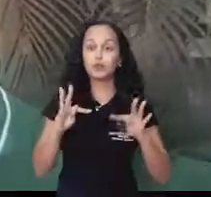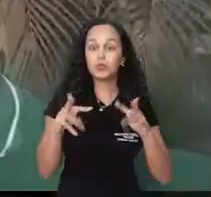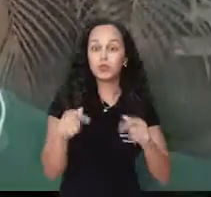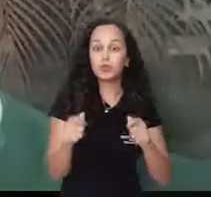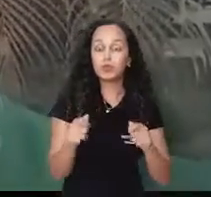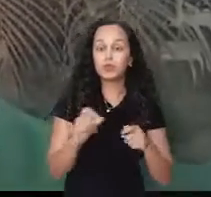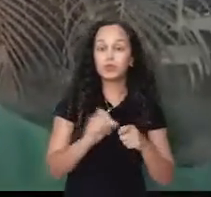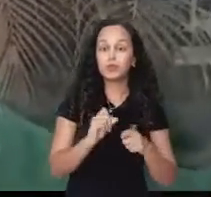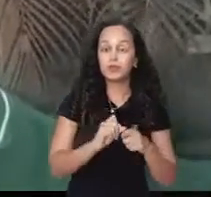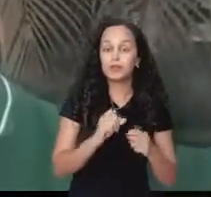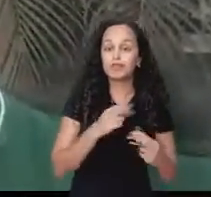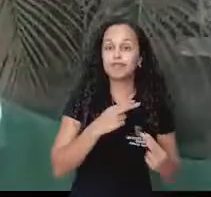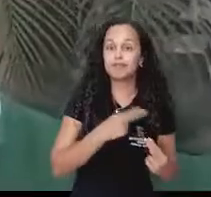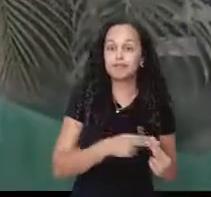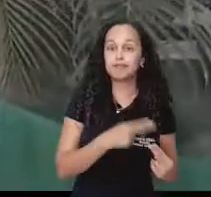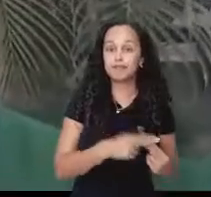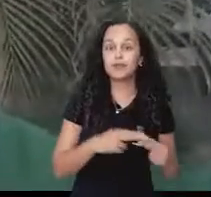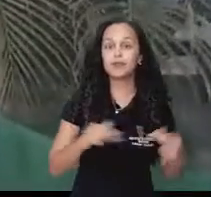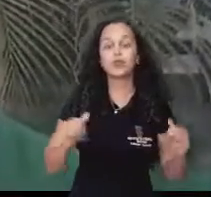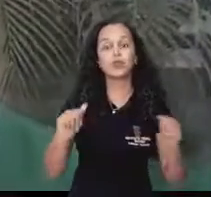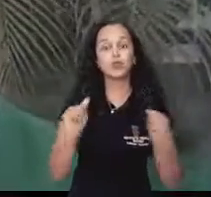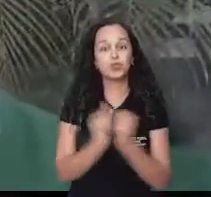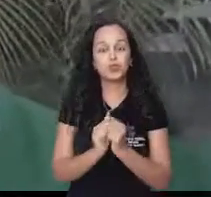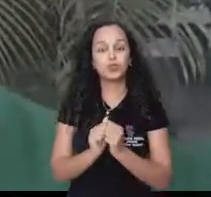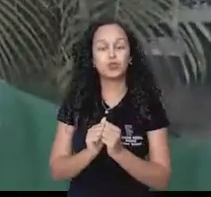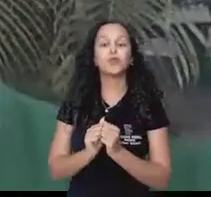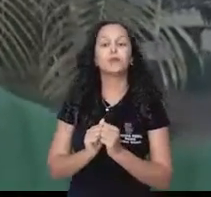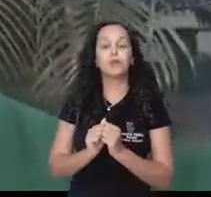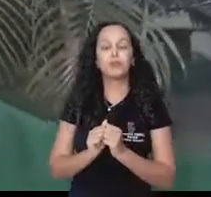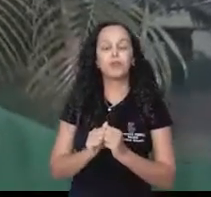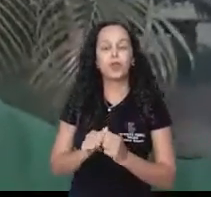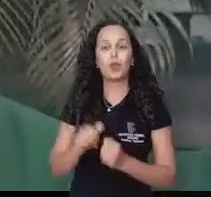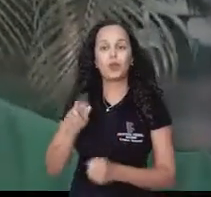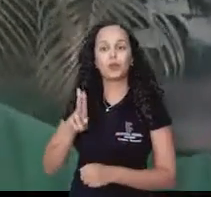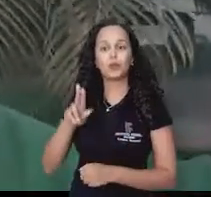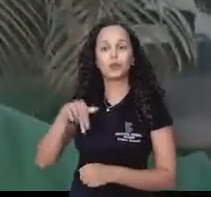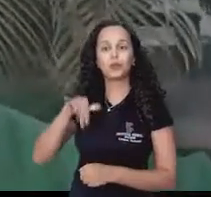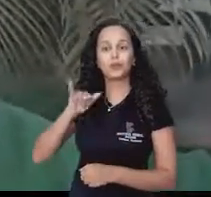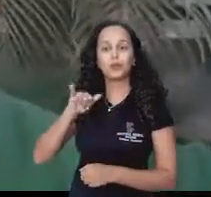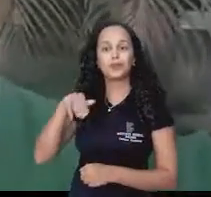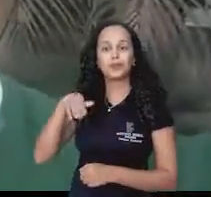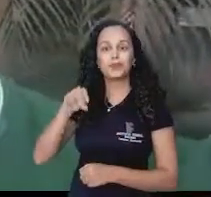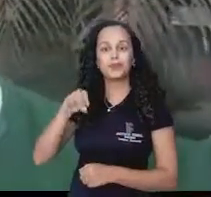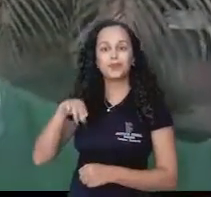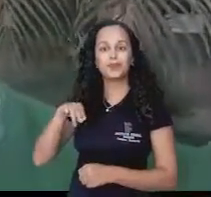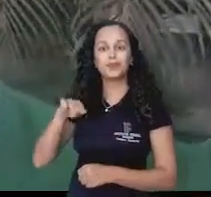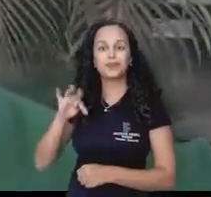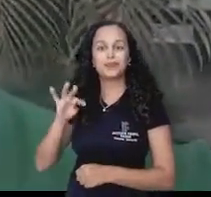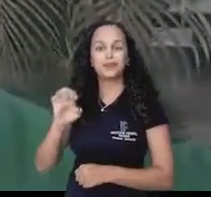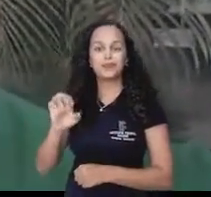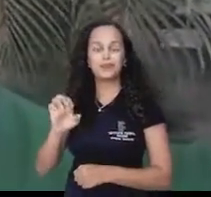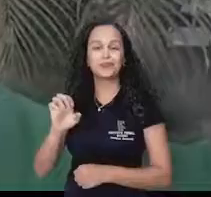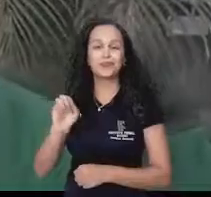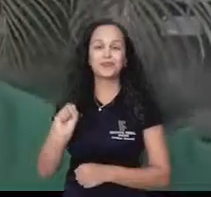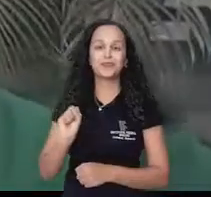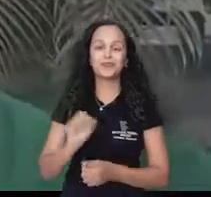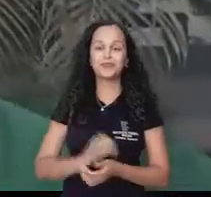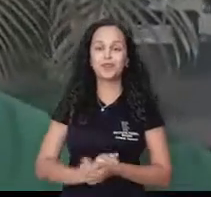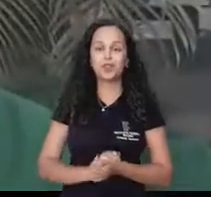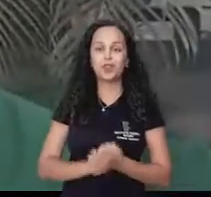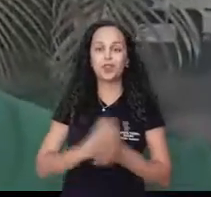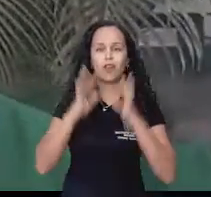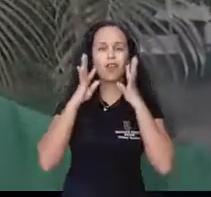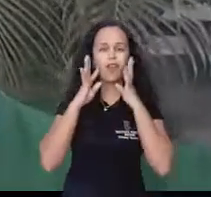estudos do pós-doutoramento, foram desenvolvidos no Instituto Federal Baiano em parceria com a Universidade Estadual de Montes Claros,